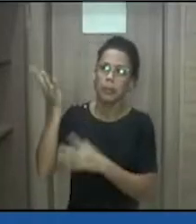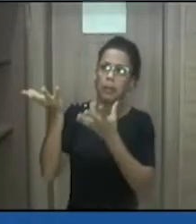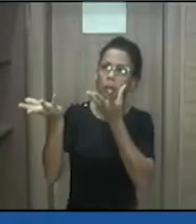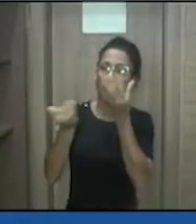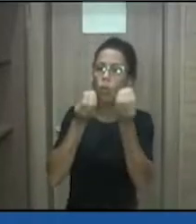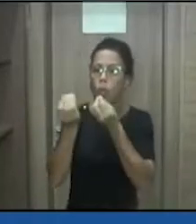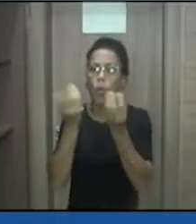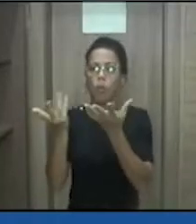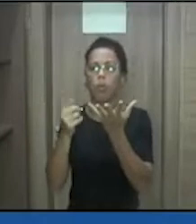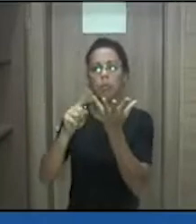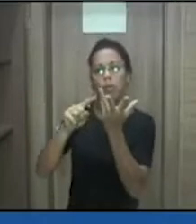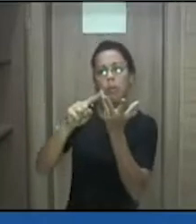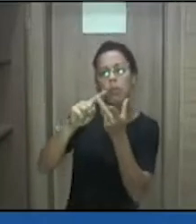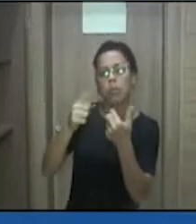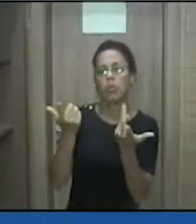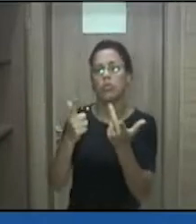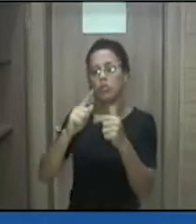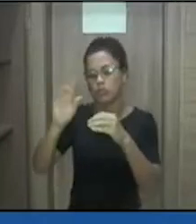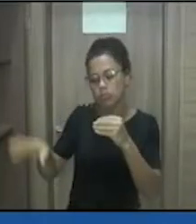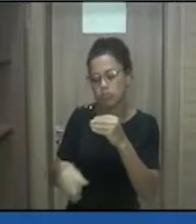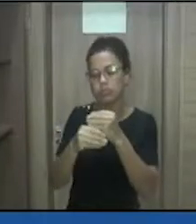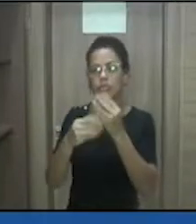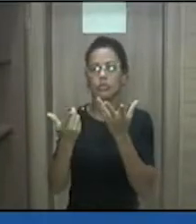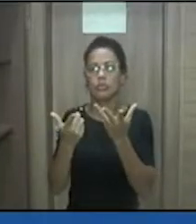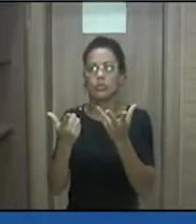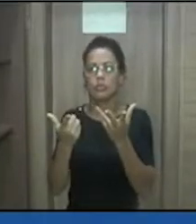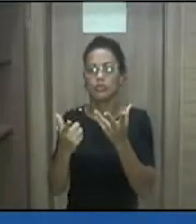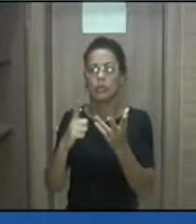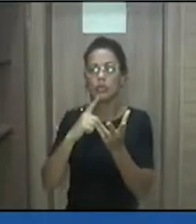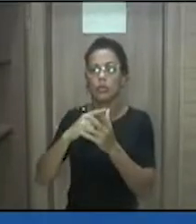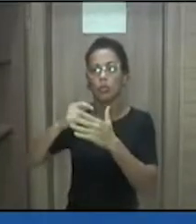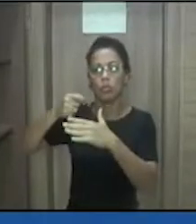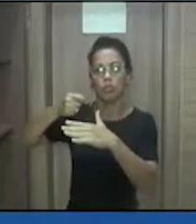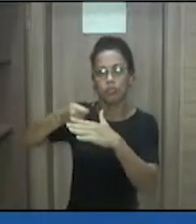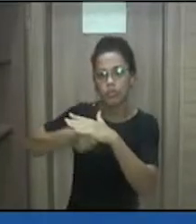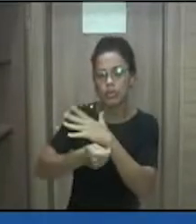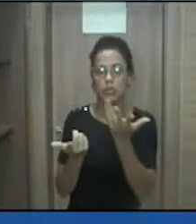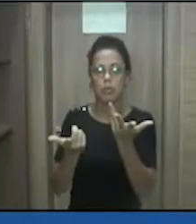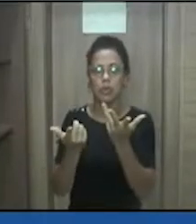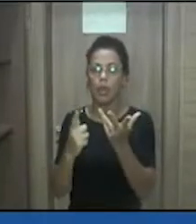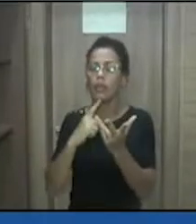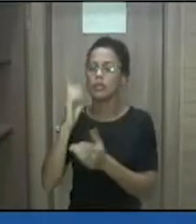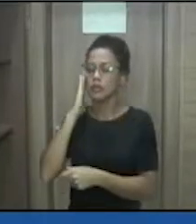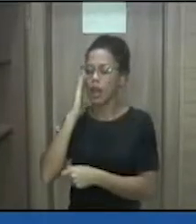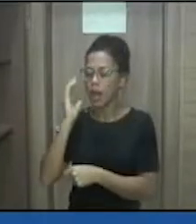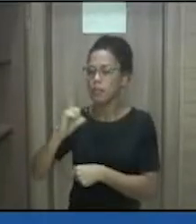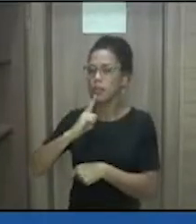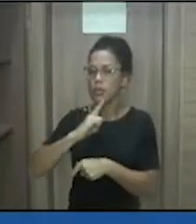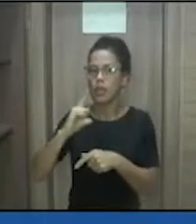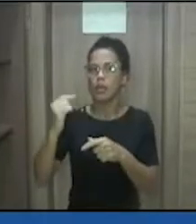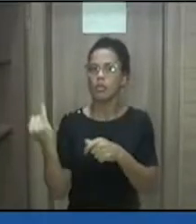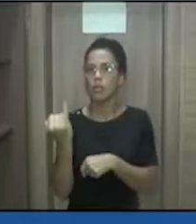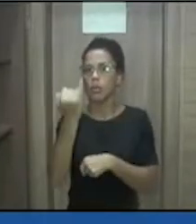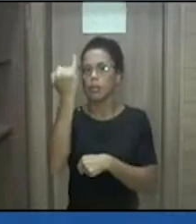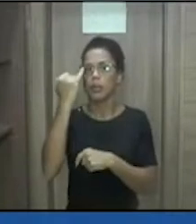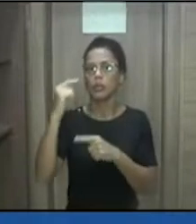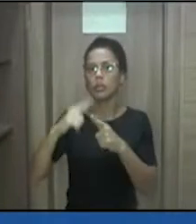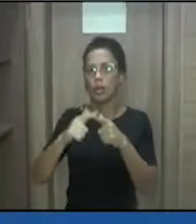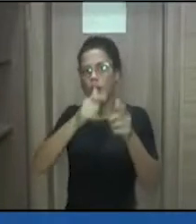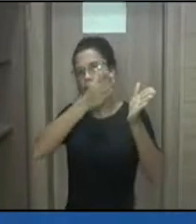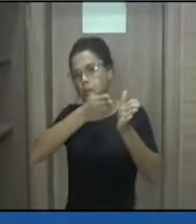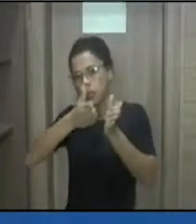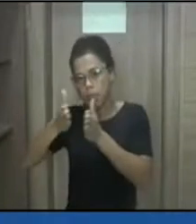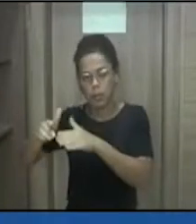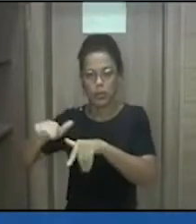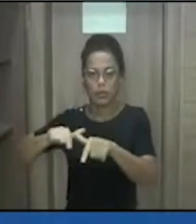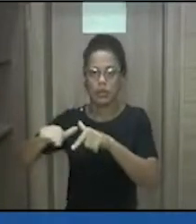que indicadores associados a cofinanciamento, a gente sabe que tem um efeito importante no processo de trabalho, no